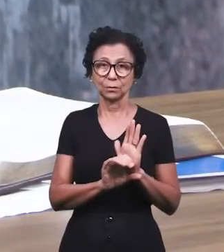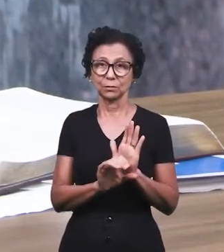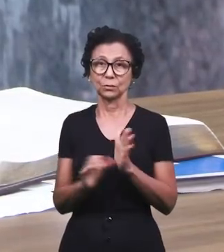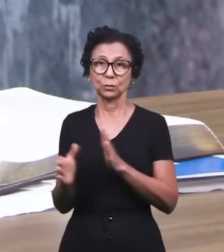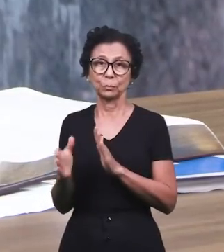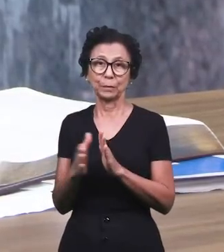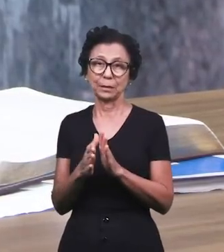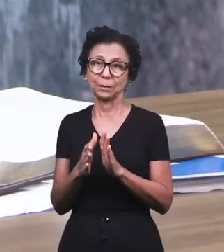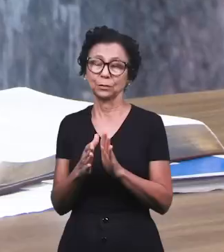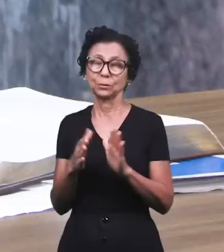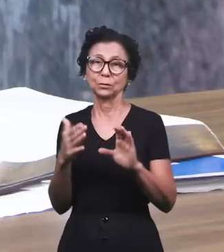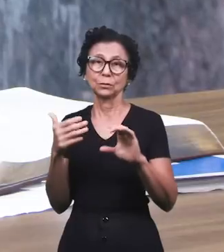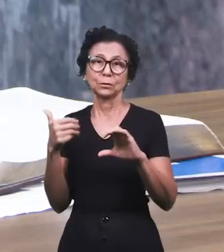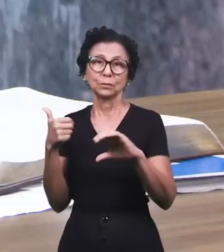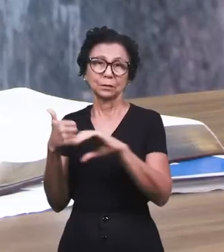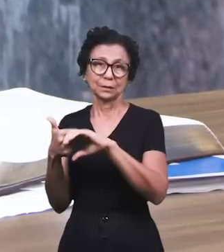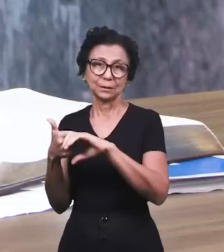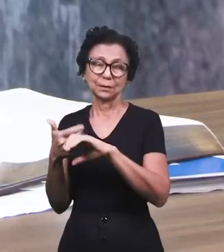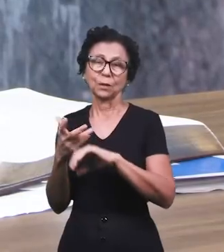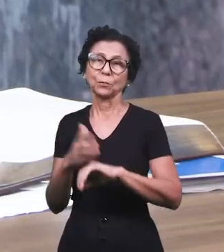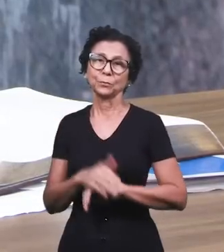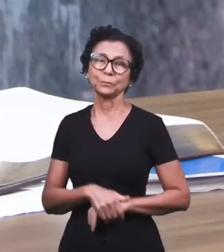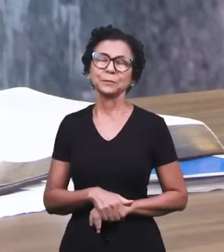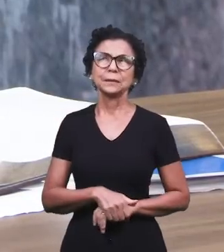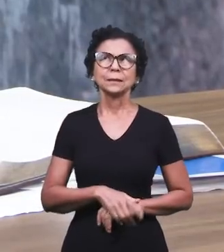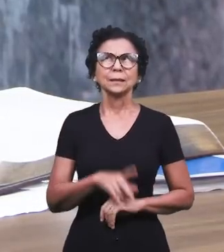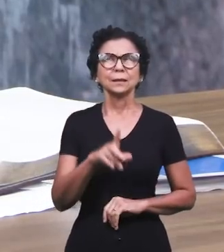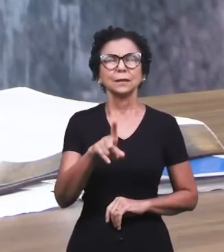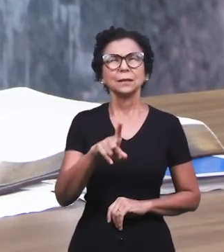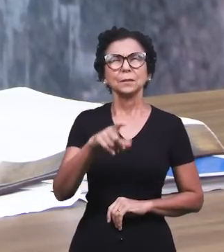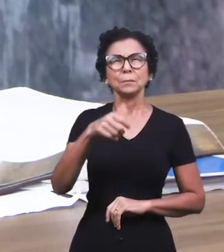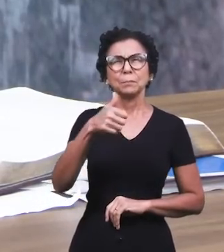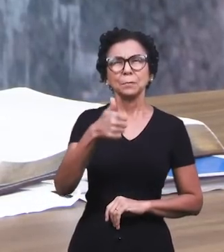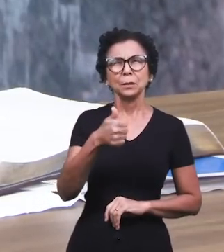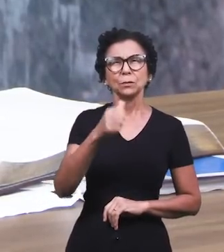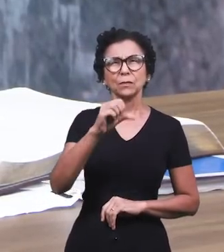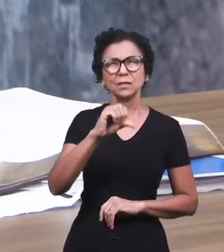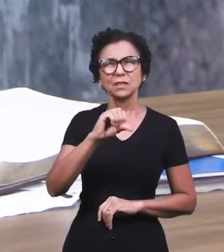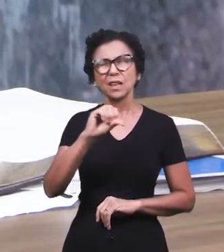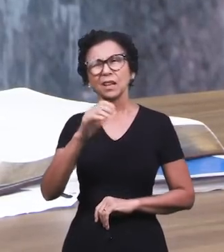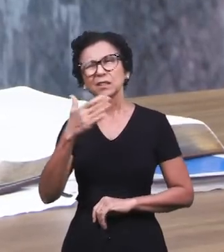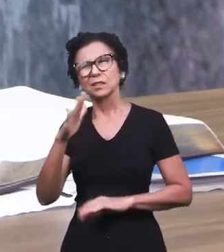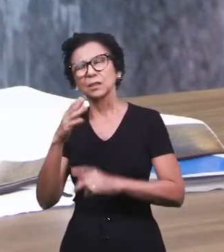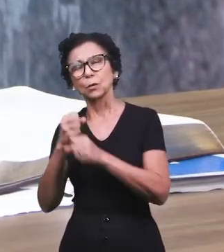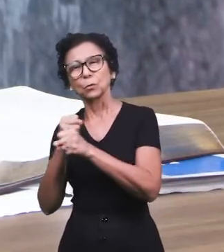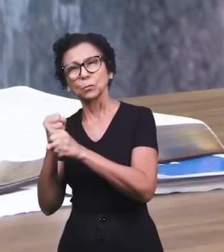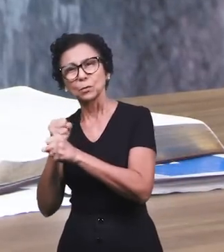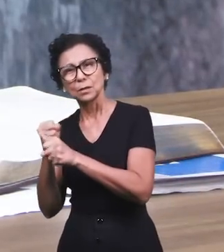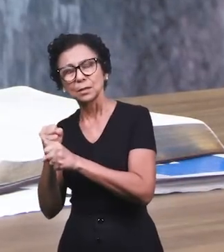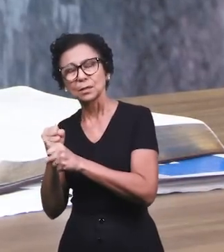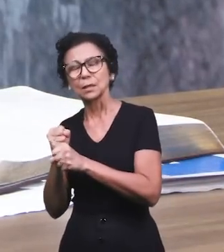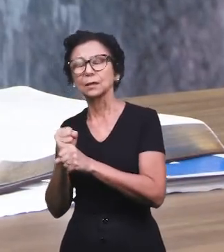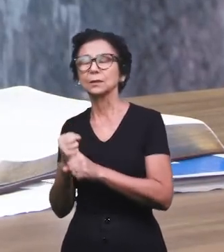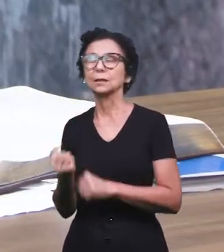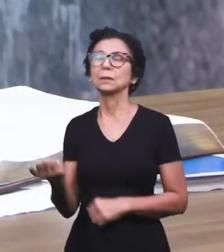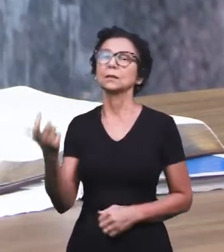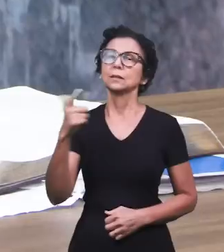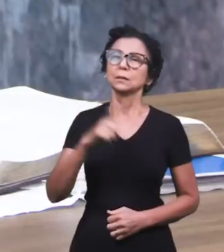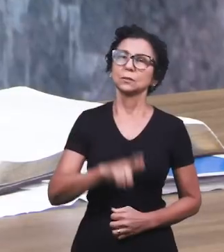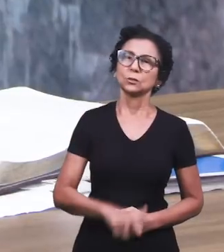aí é maravilhoso, né? Porque 1900 e tantos anos depois, Deus faria